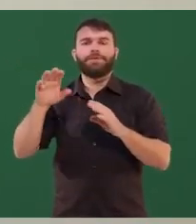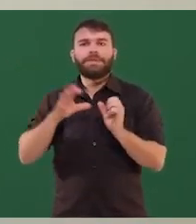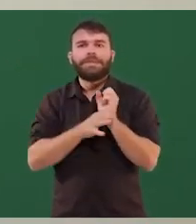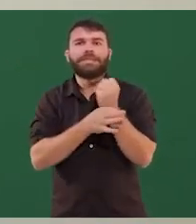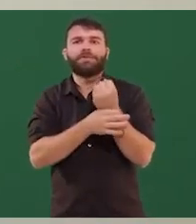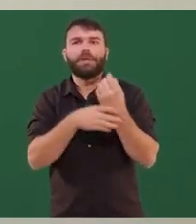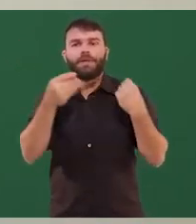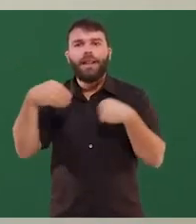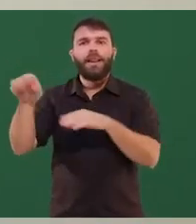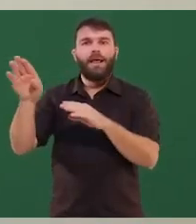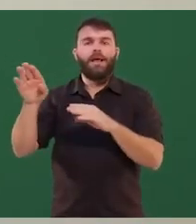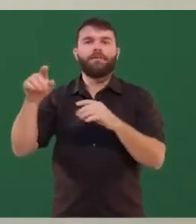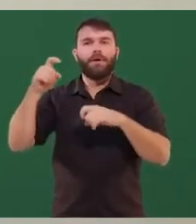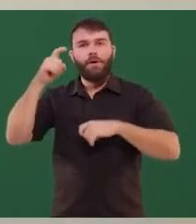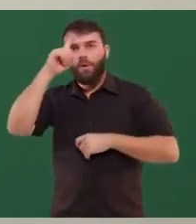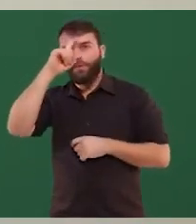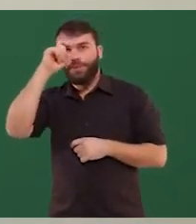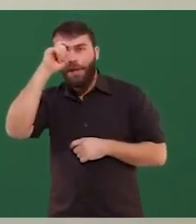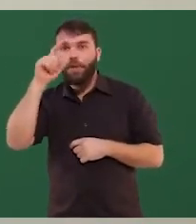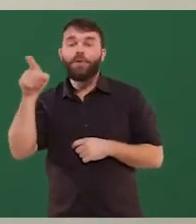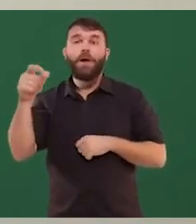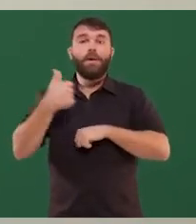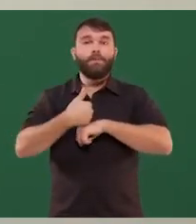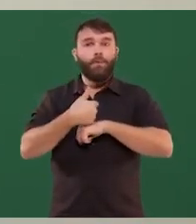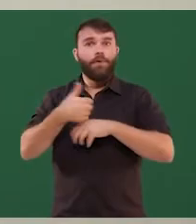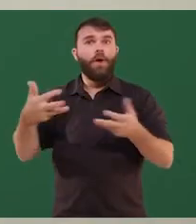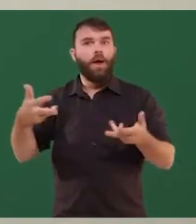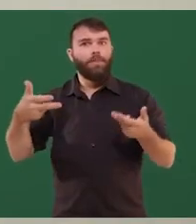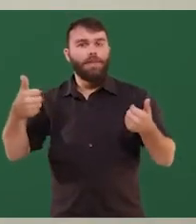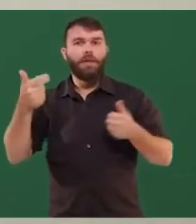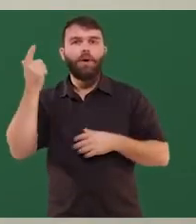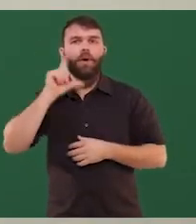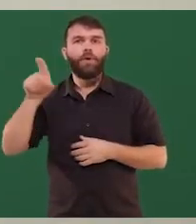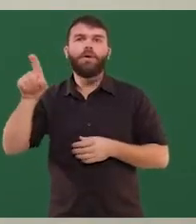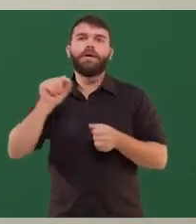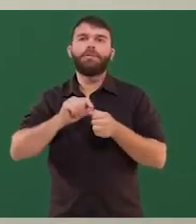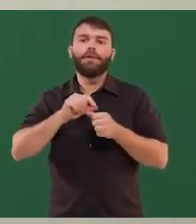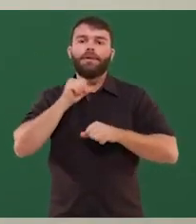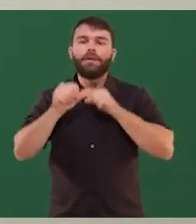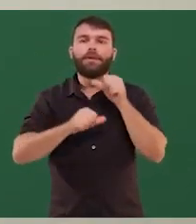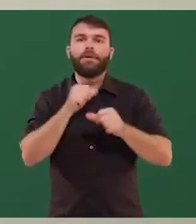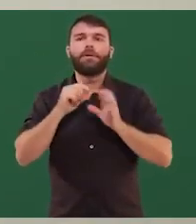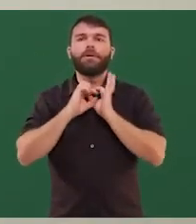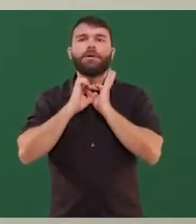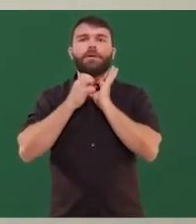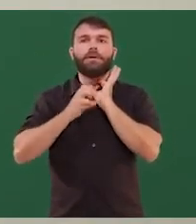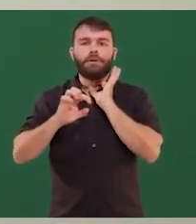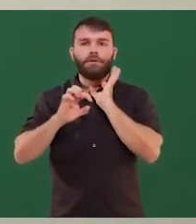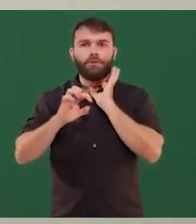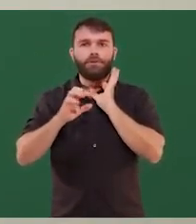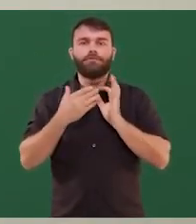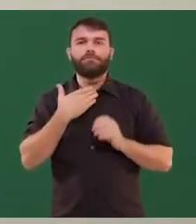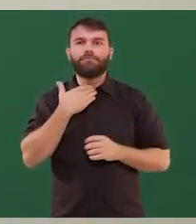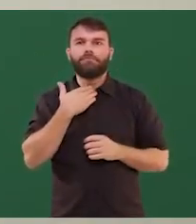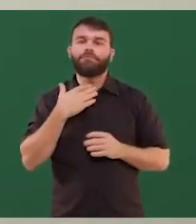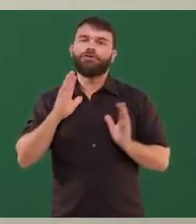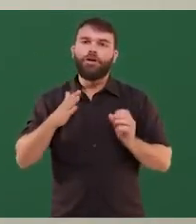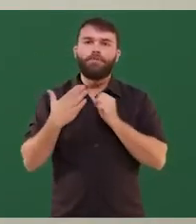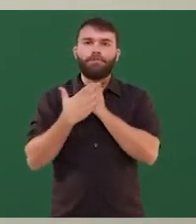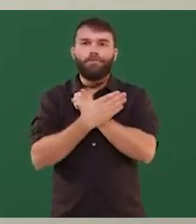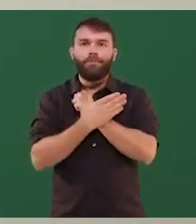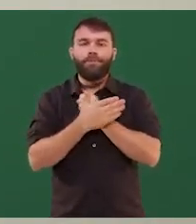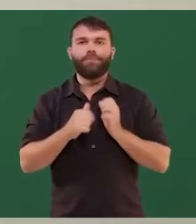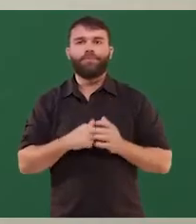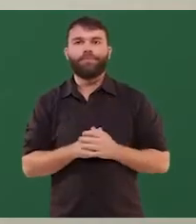encaminhar a criança com segurança para um serviço para que um profissional habilitado realize a troca da cânula de